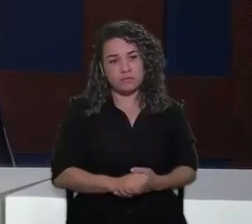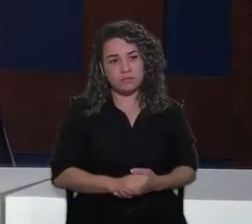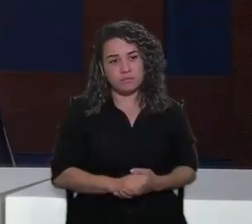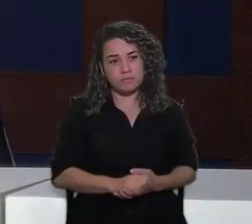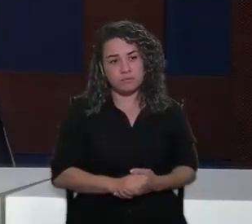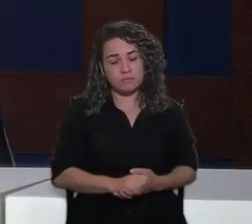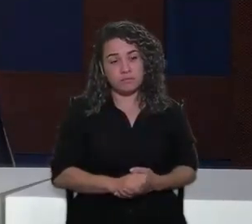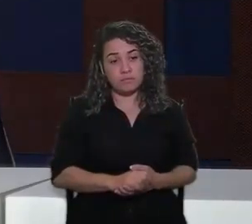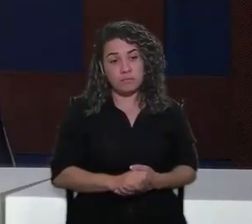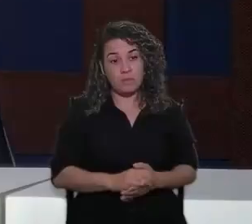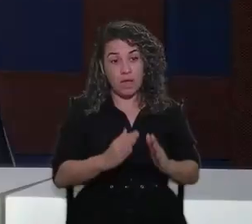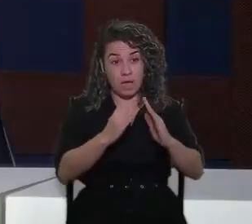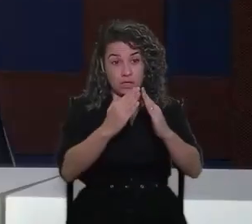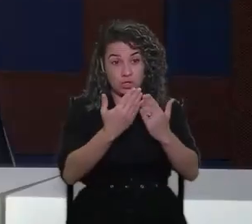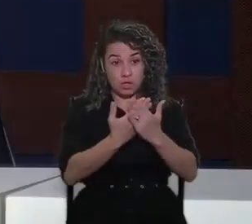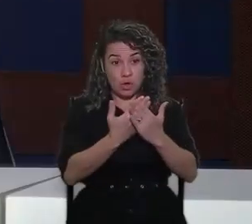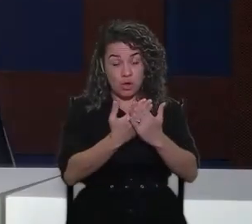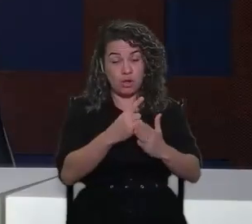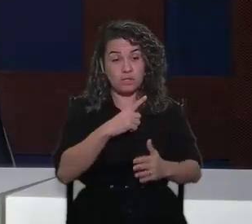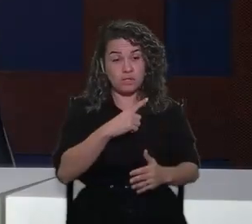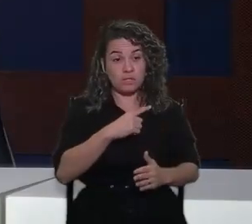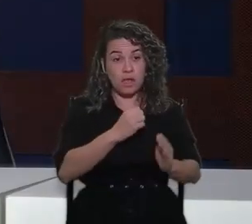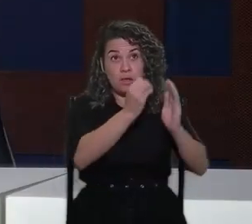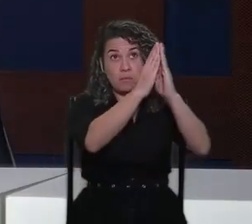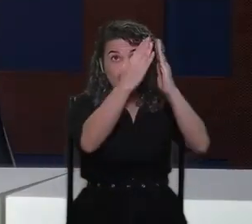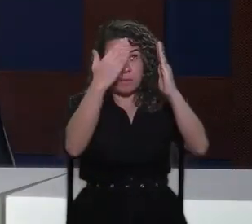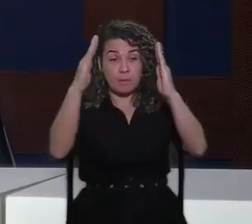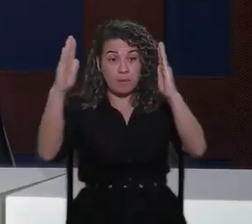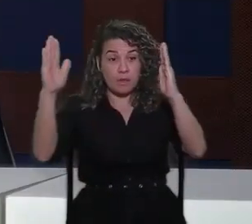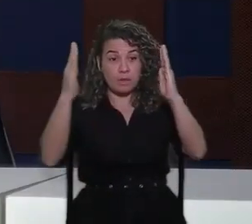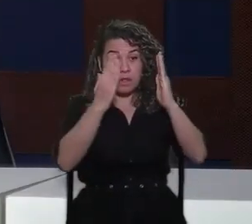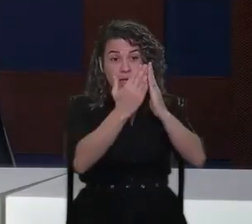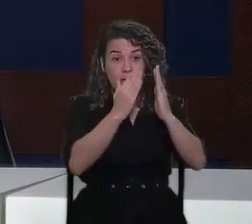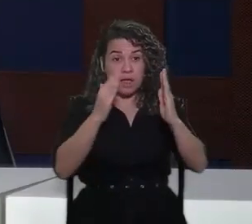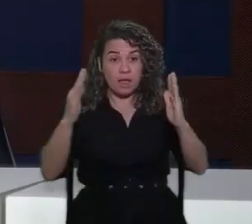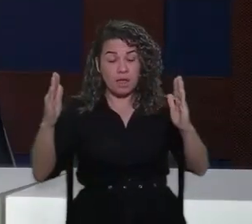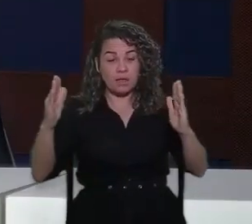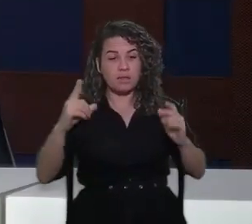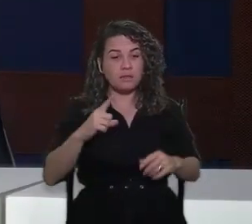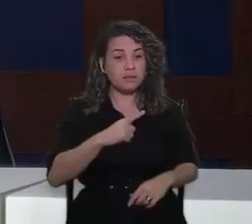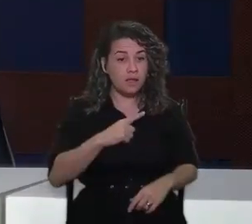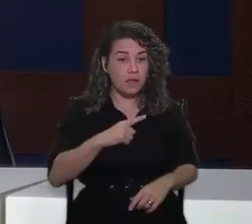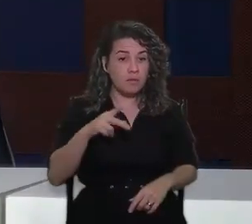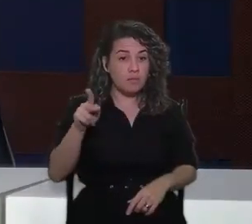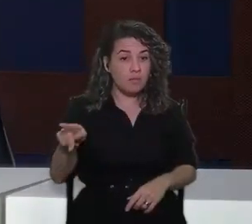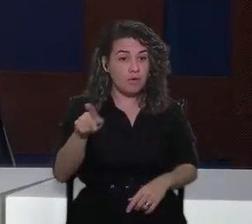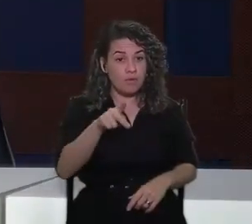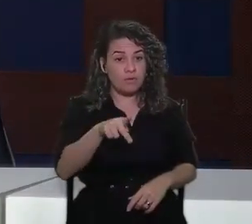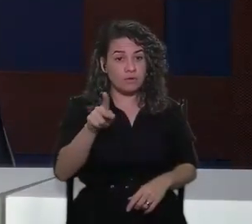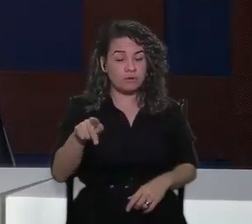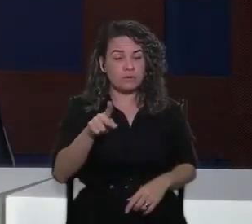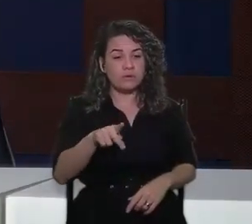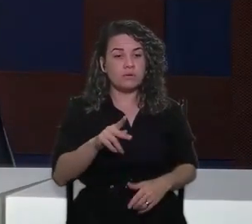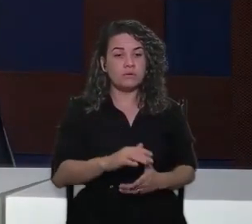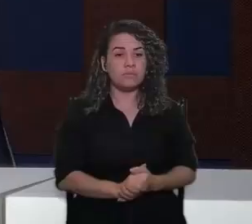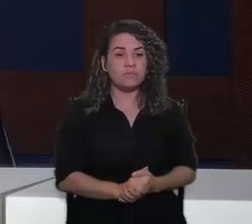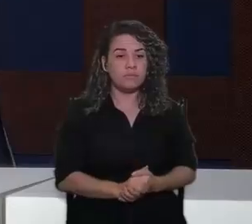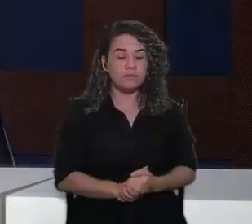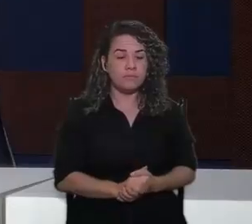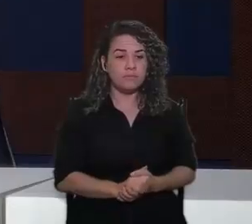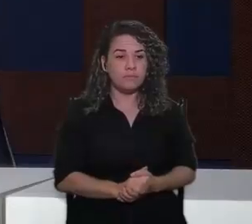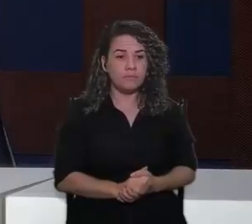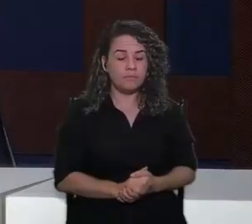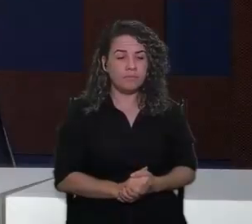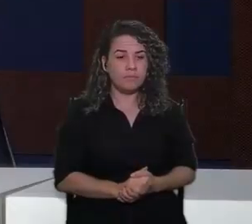têm bibliotecas, as escolas têm professores. Agora, o que precisa acontecer é o seguinte: quando